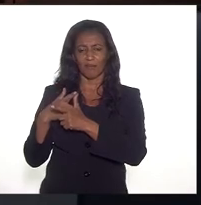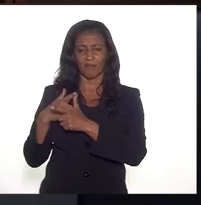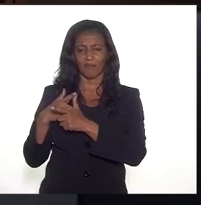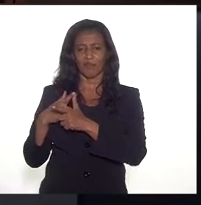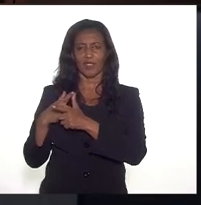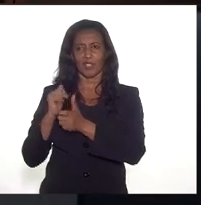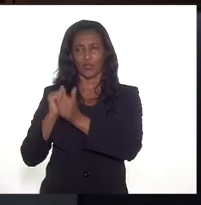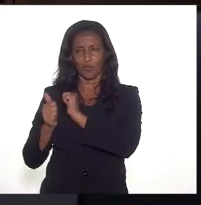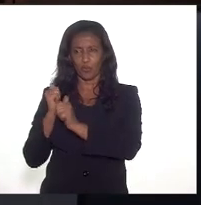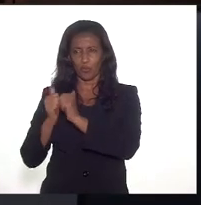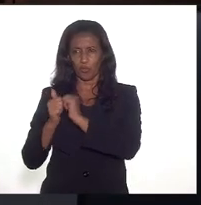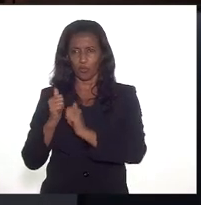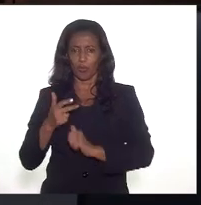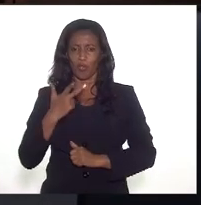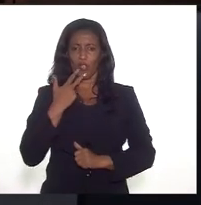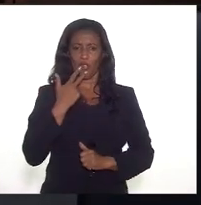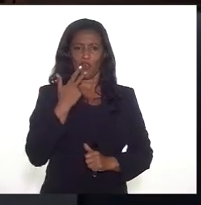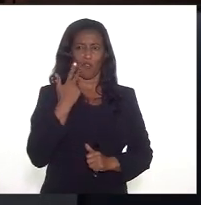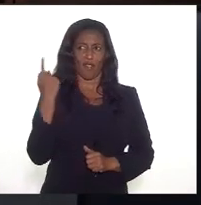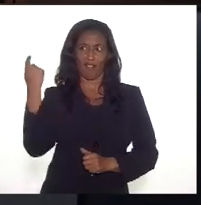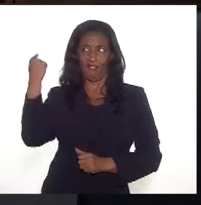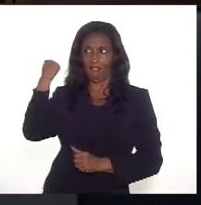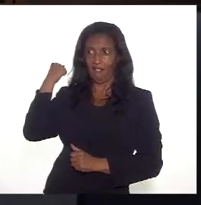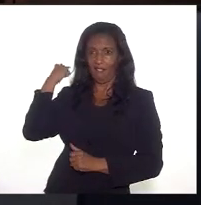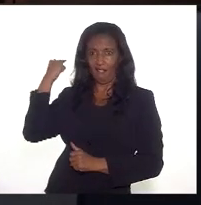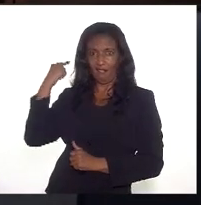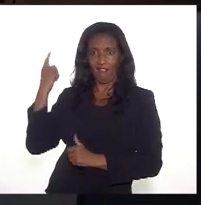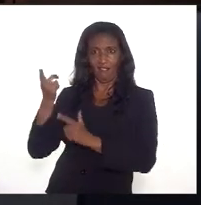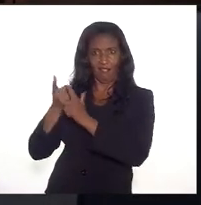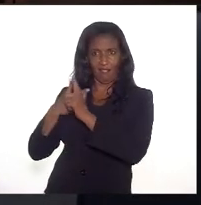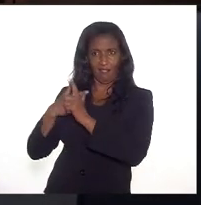falava daqui da chuteira aqui, ó, aqui atrás, ó.